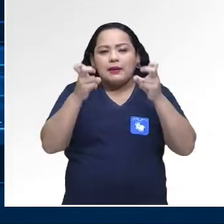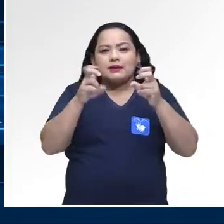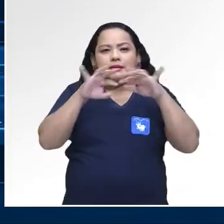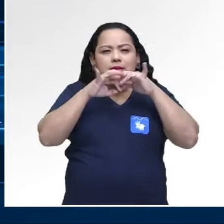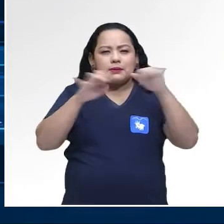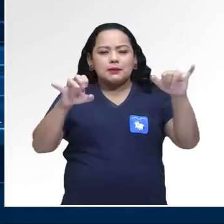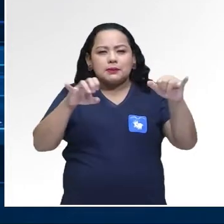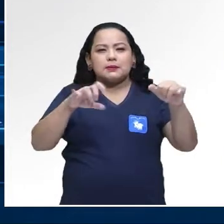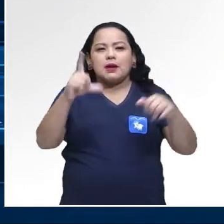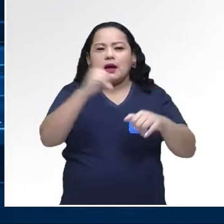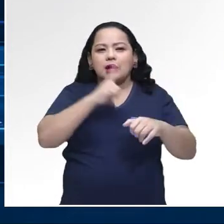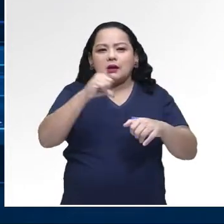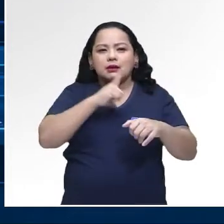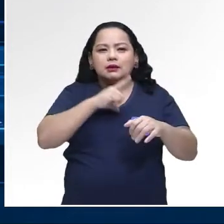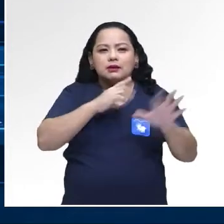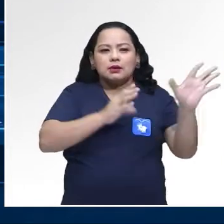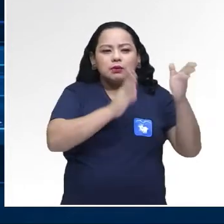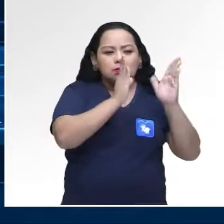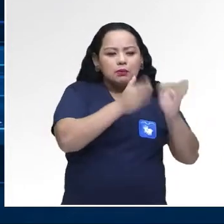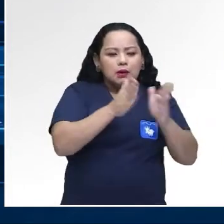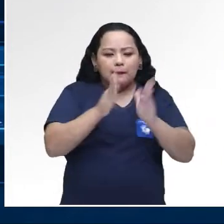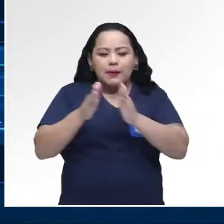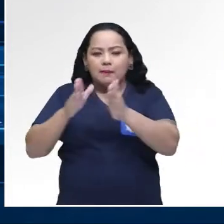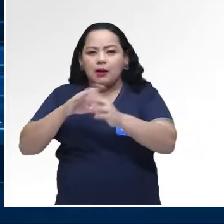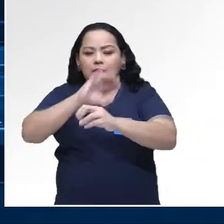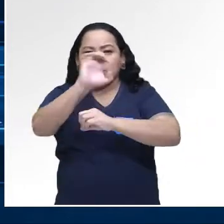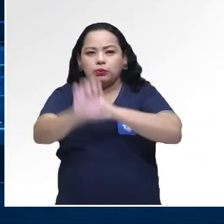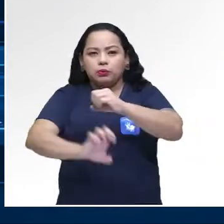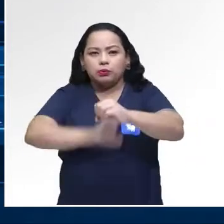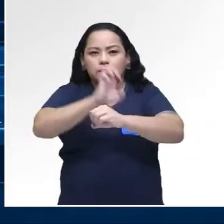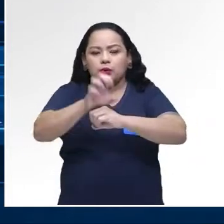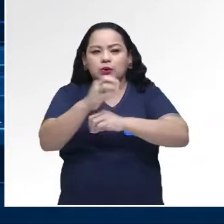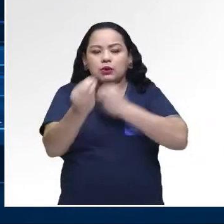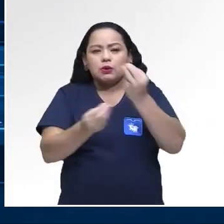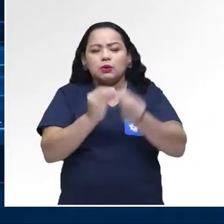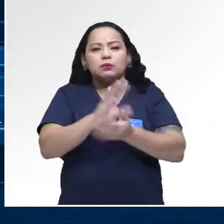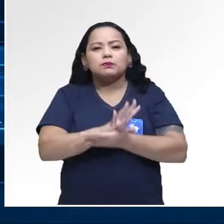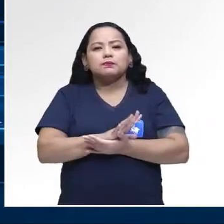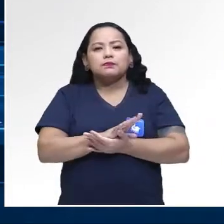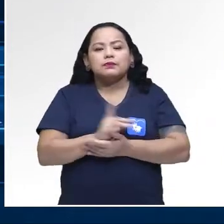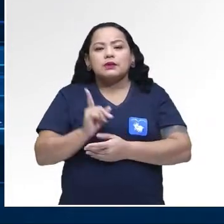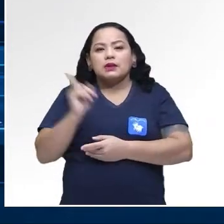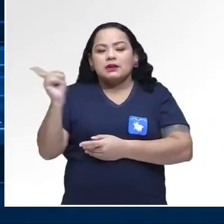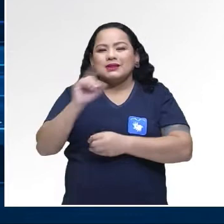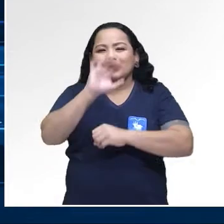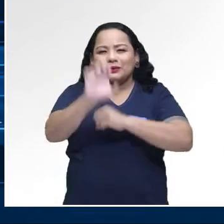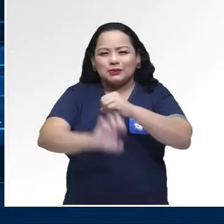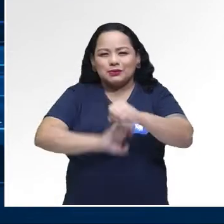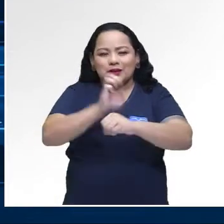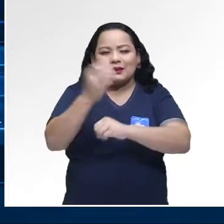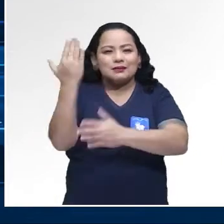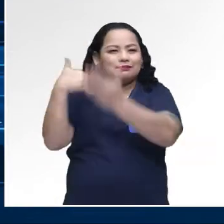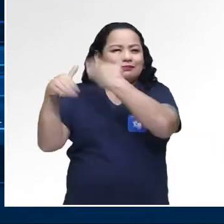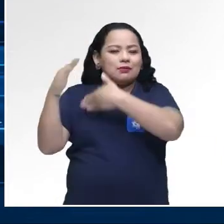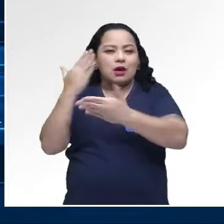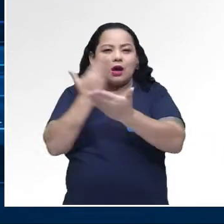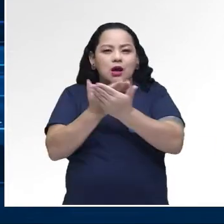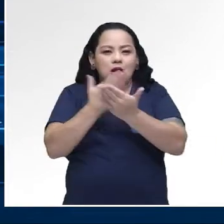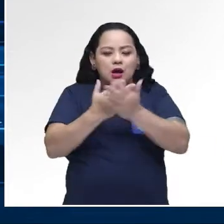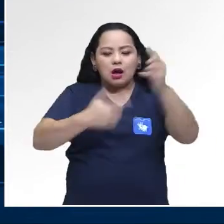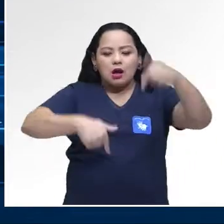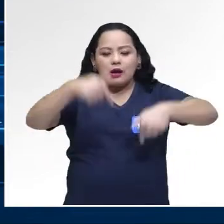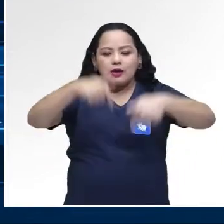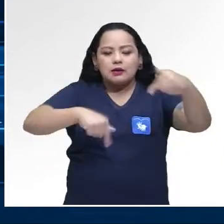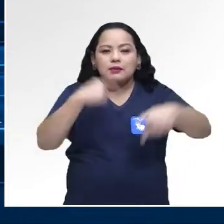um fluxo ordenado dos elétrons. Né? Olha só, os elétrons que a gente estudou lá na nossa aula de química, a gente